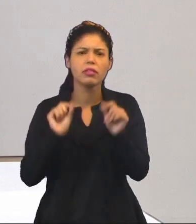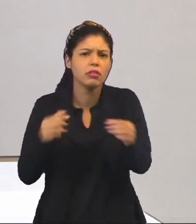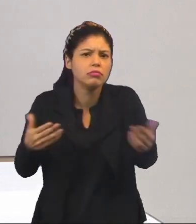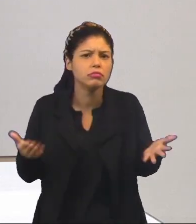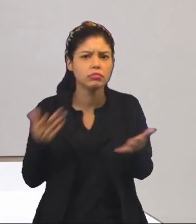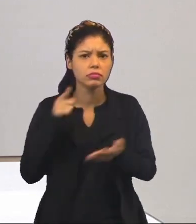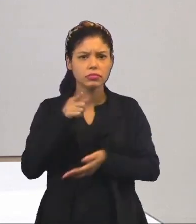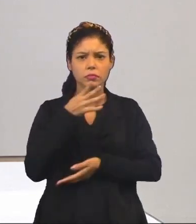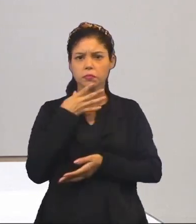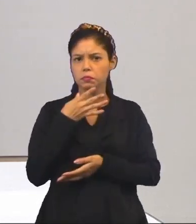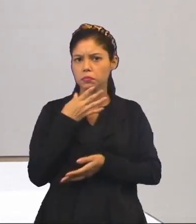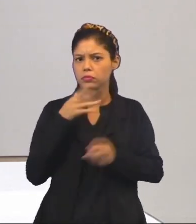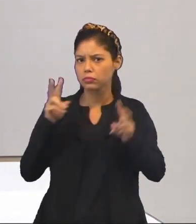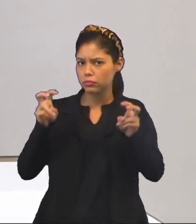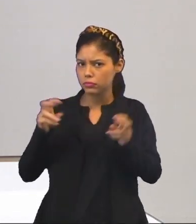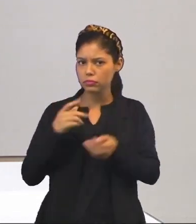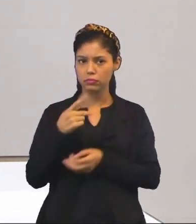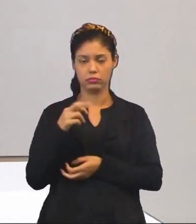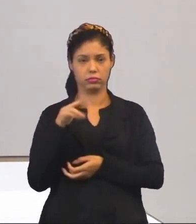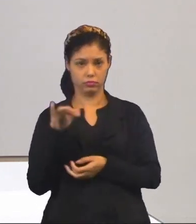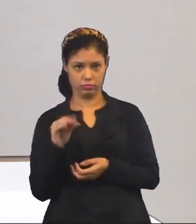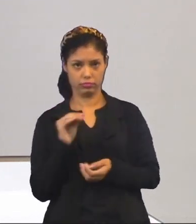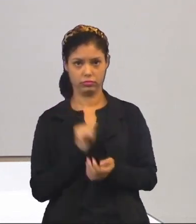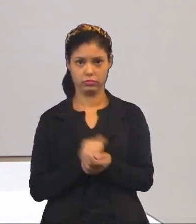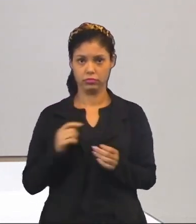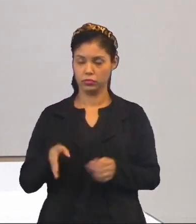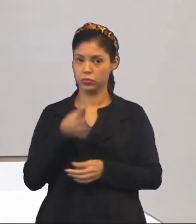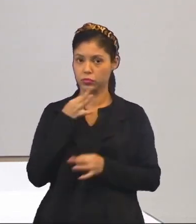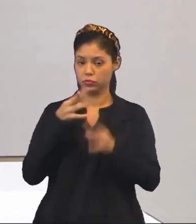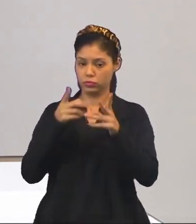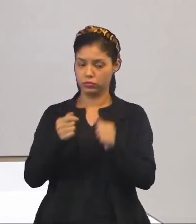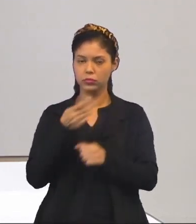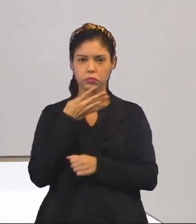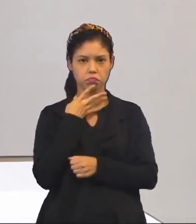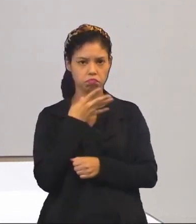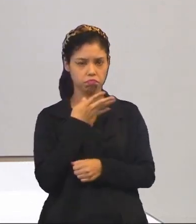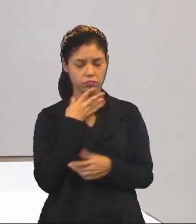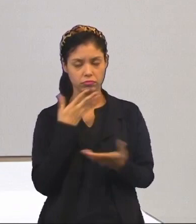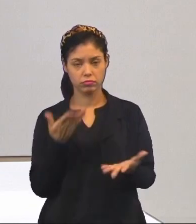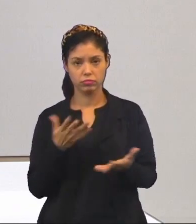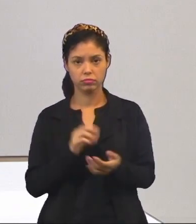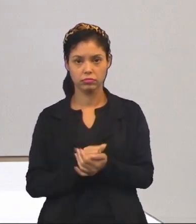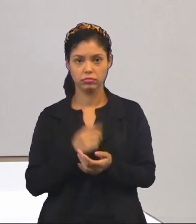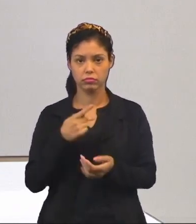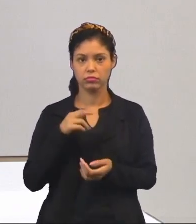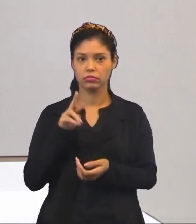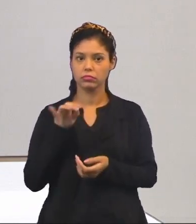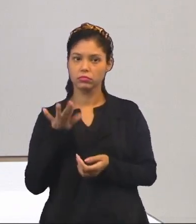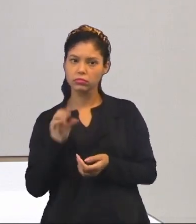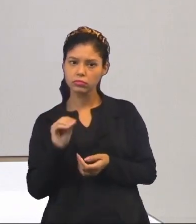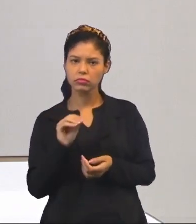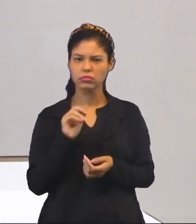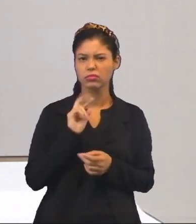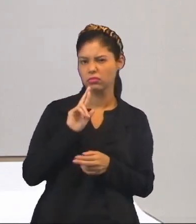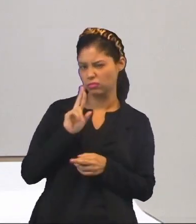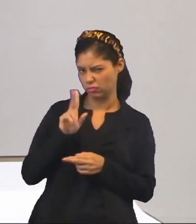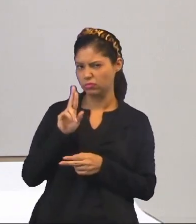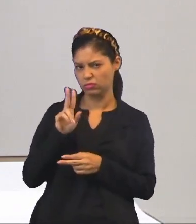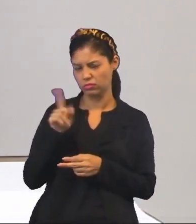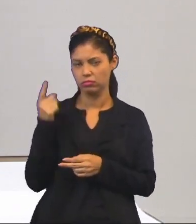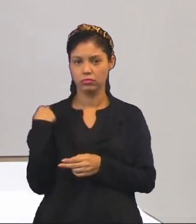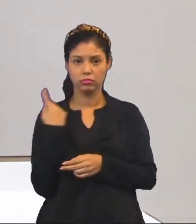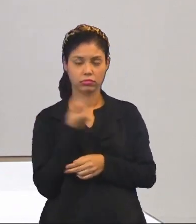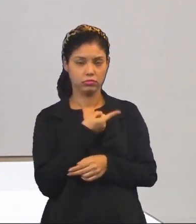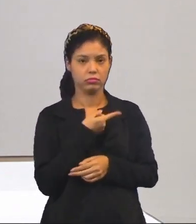essas? Você já ouviu esse termo aí, perímetro? Área todo mundo às vezes escuta, né? Mas o perímetro é um pouco mais distante da